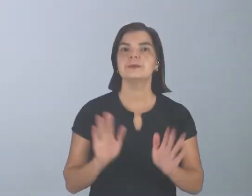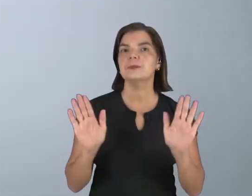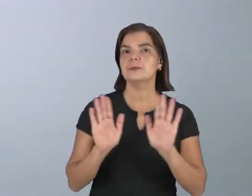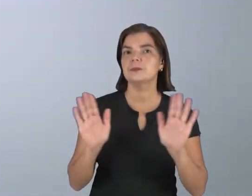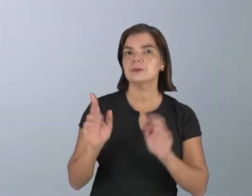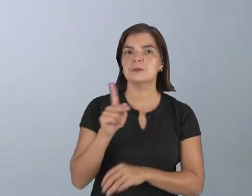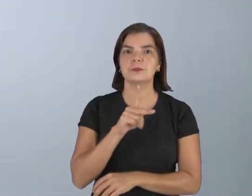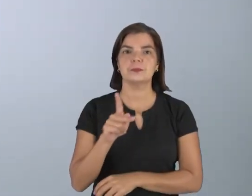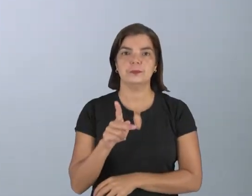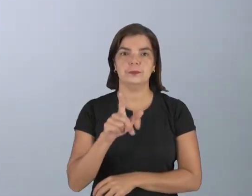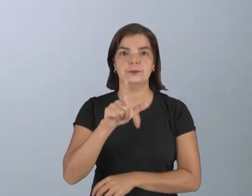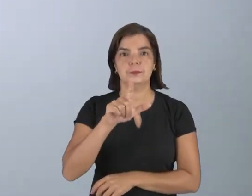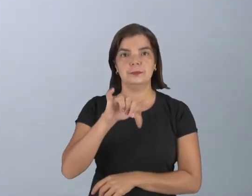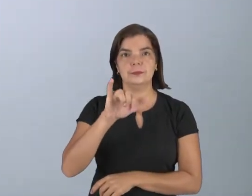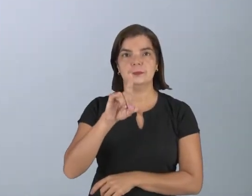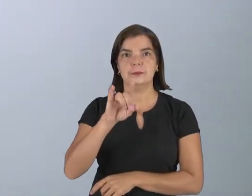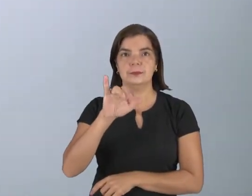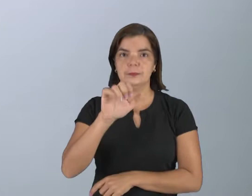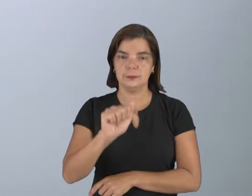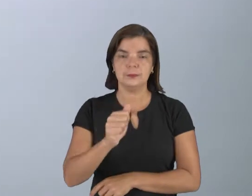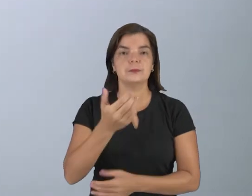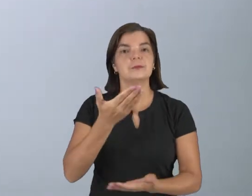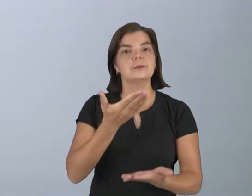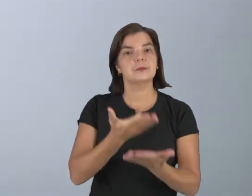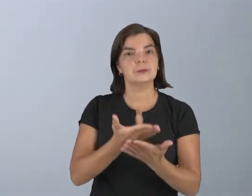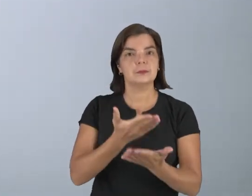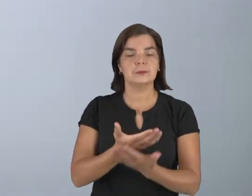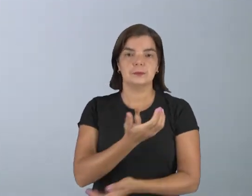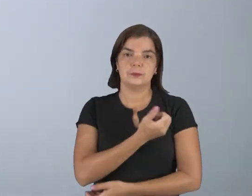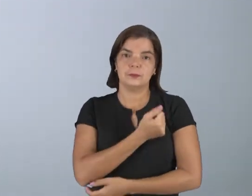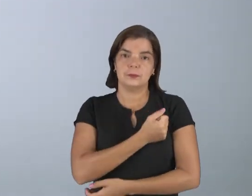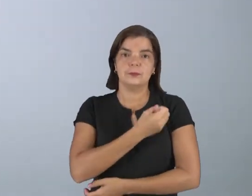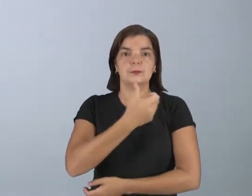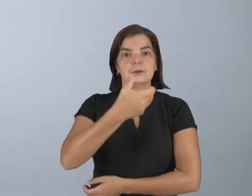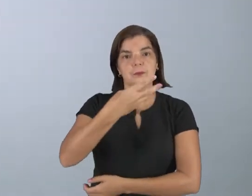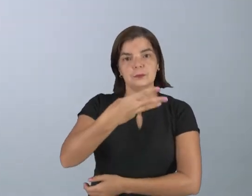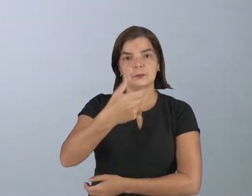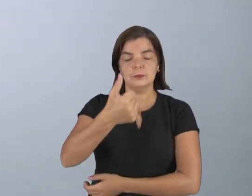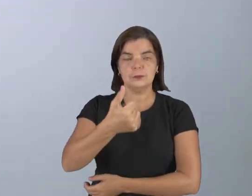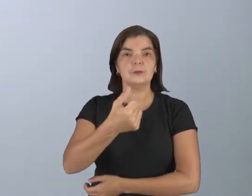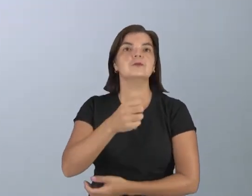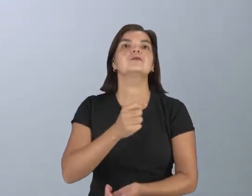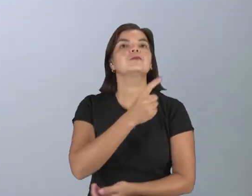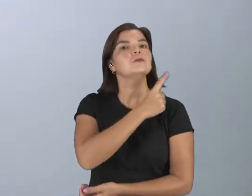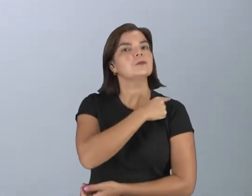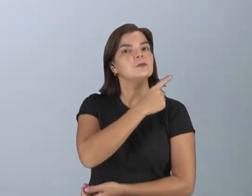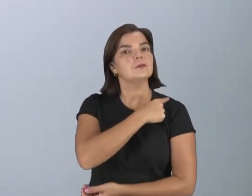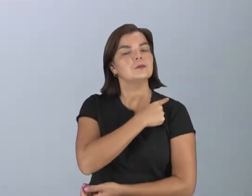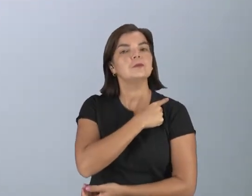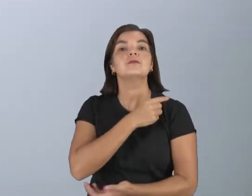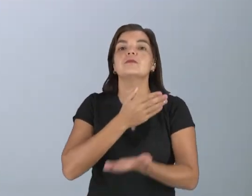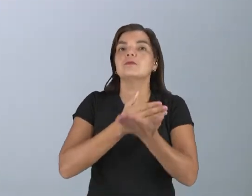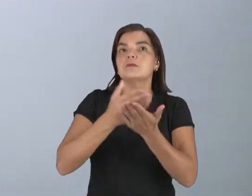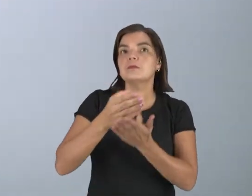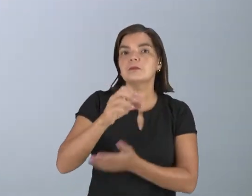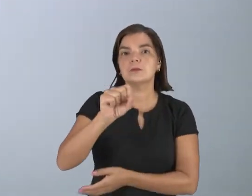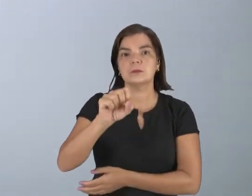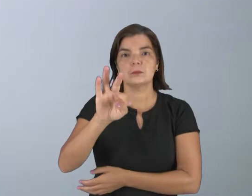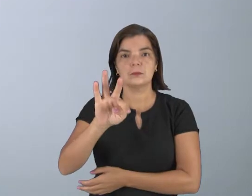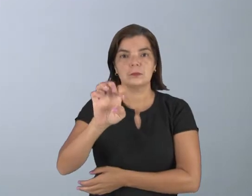Olá, eu sou a professora Lídia e na aula de número 31 do primeiro ano do ensino médio nós vamos estudar sobre o princípio de Steve. Esse